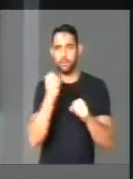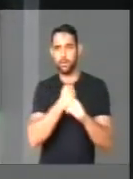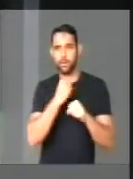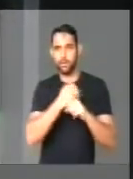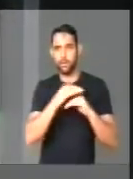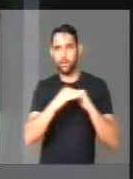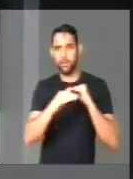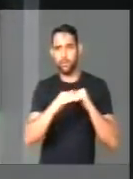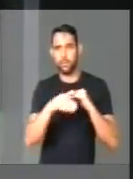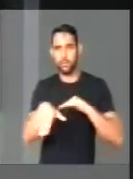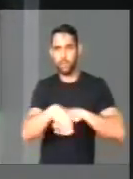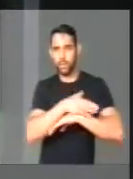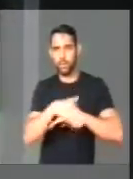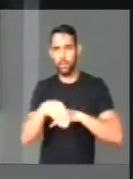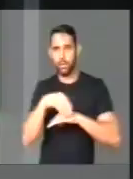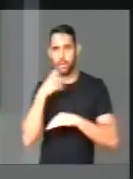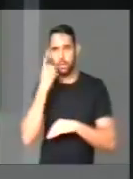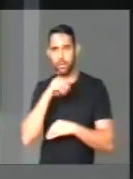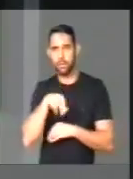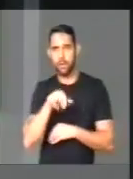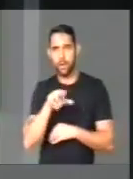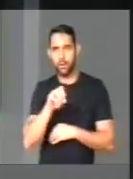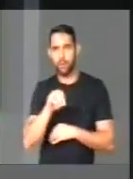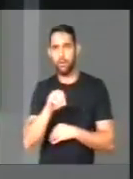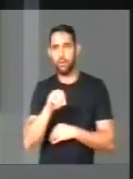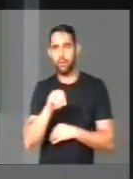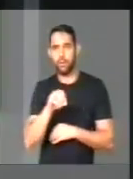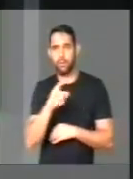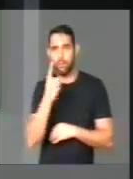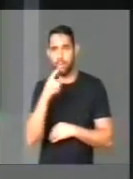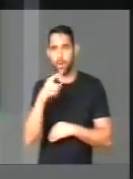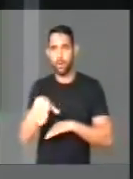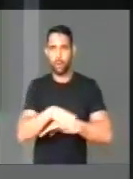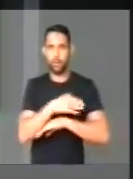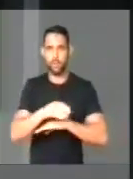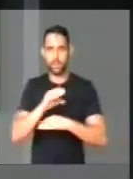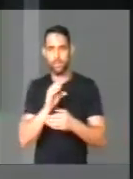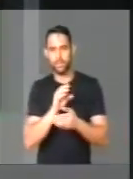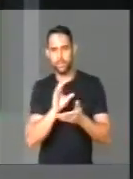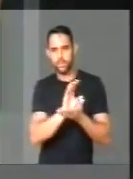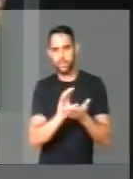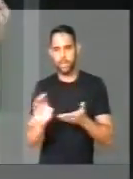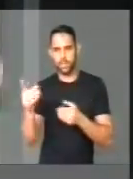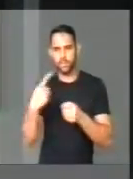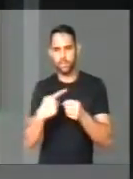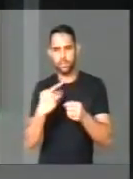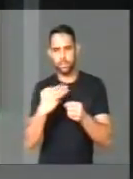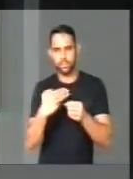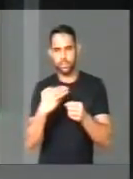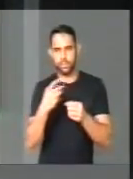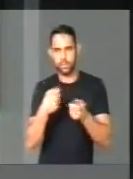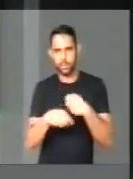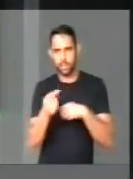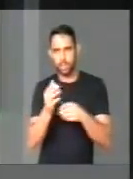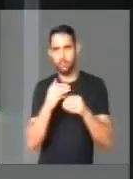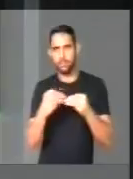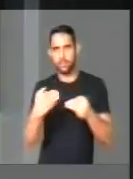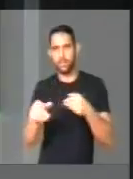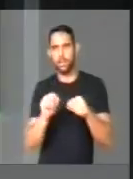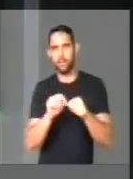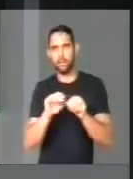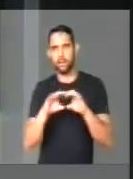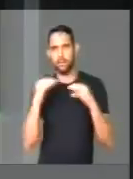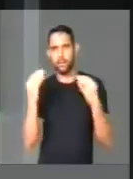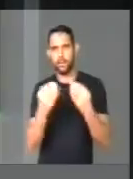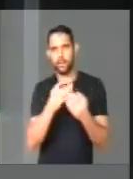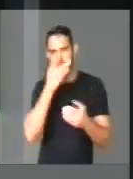de uma rua, deputado Mauro, de uma rua, você tem que tirar dinheiro do Ministério das Cidades, aí vem plano de trabalho, conferência